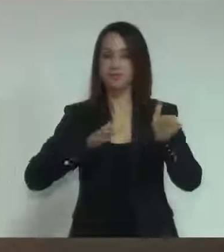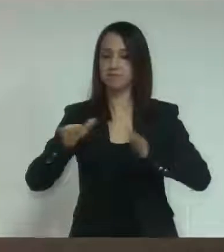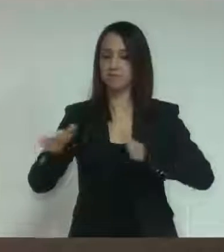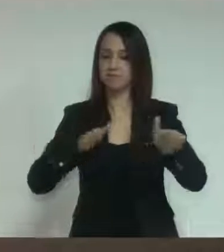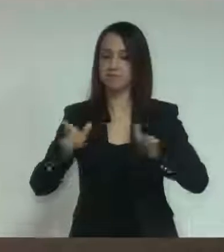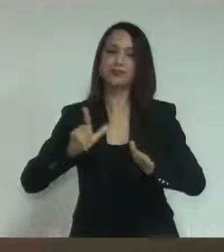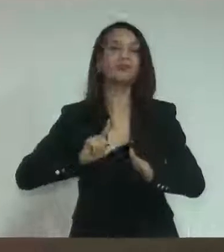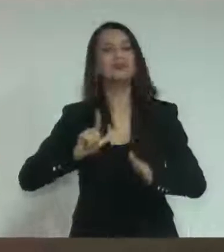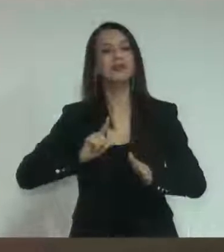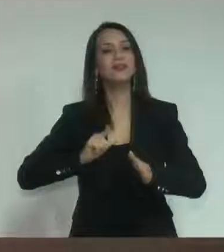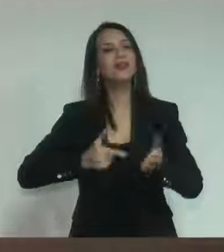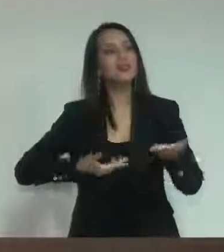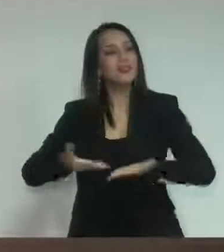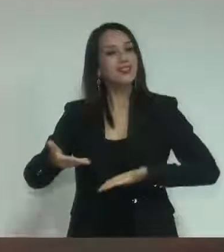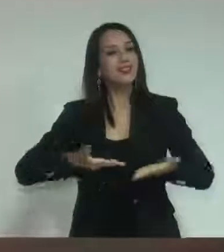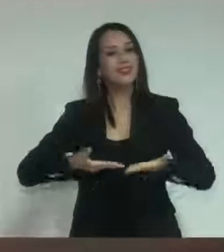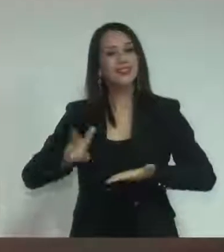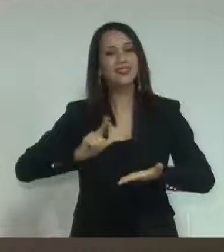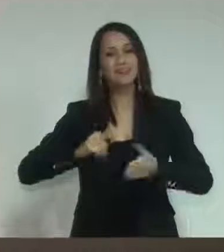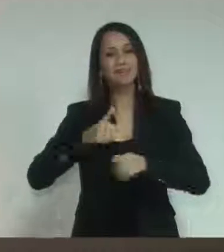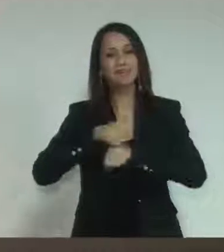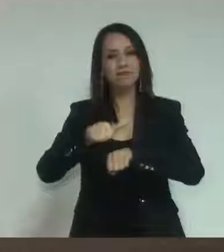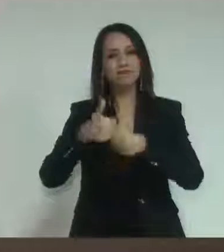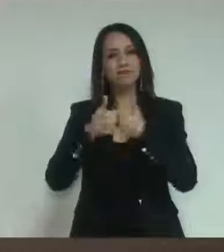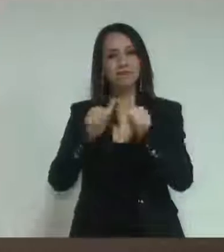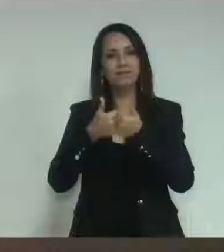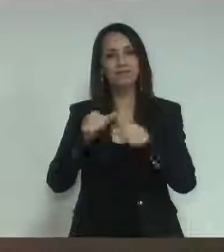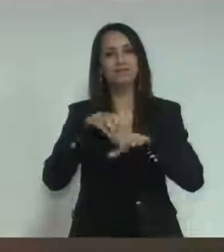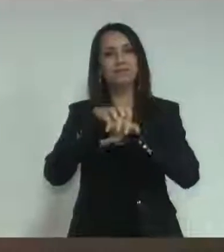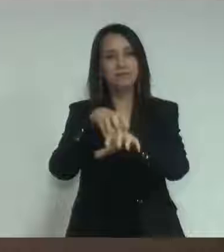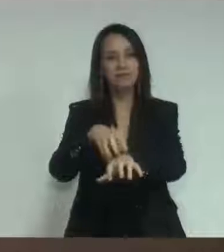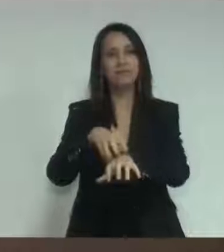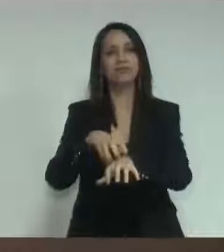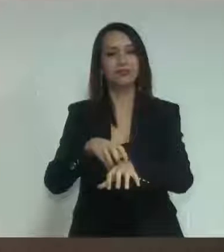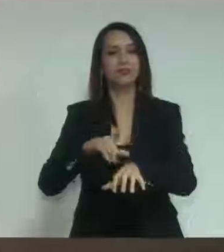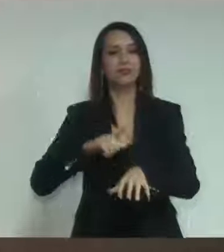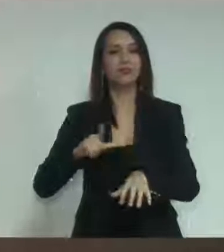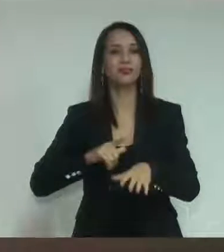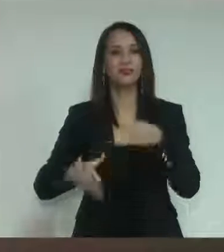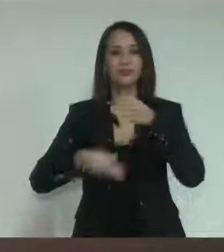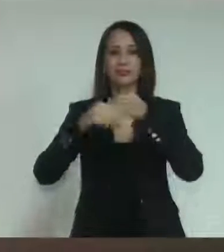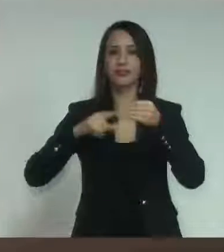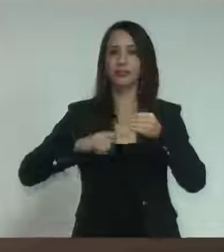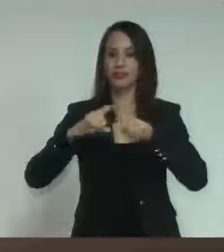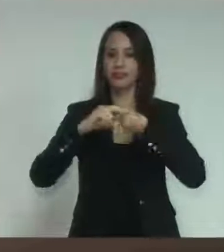aos serviços de transportes coletivos. Das condições gerais, artigo